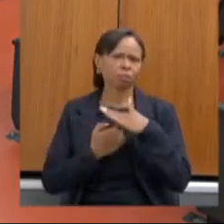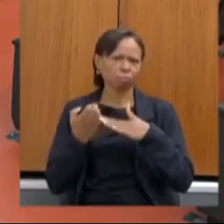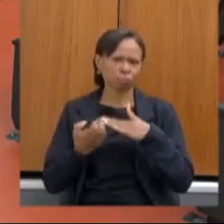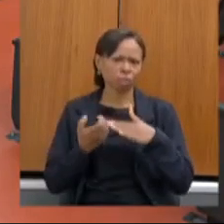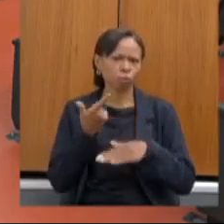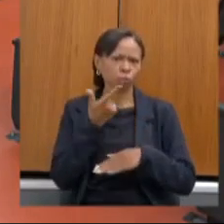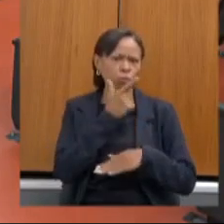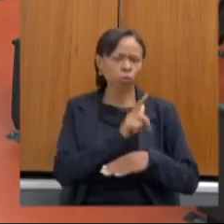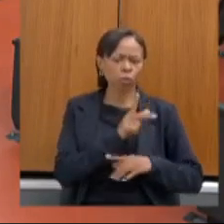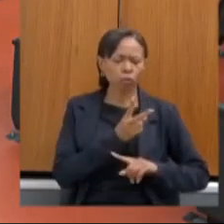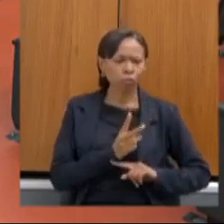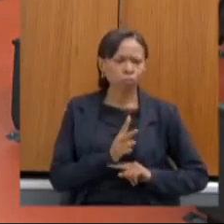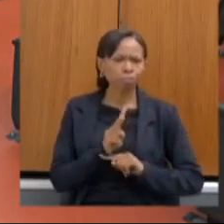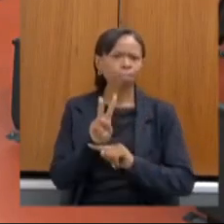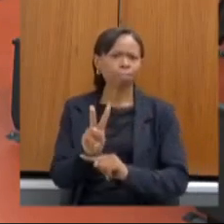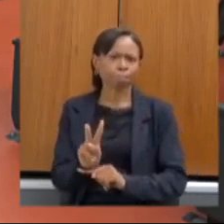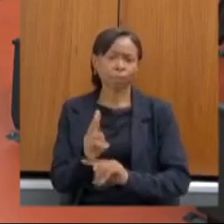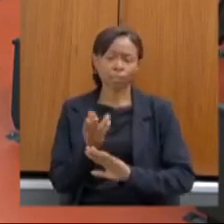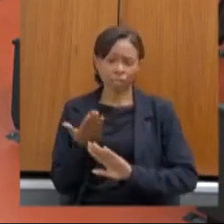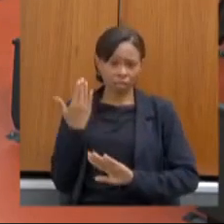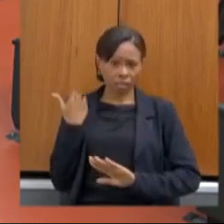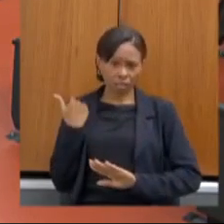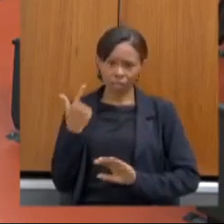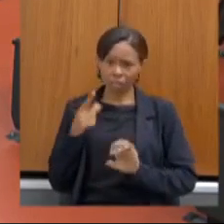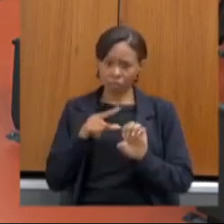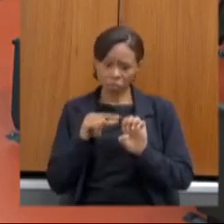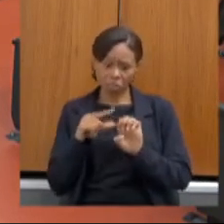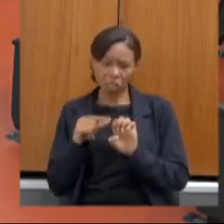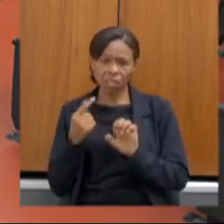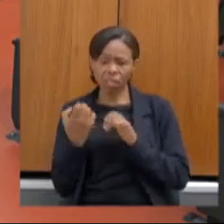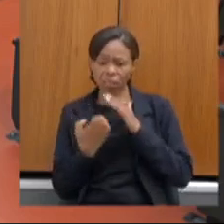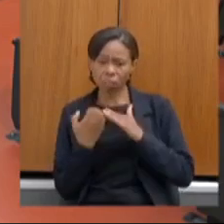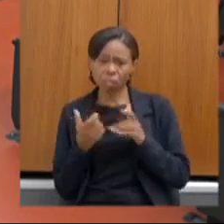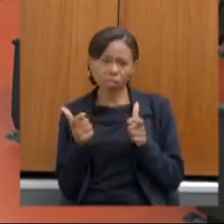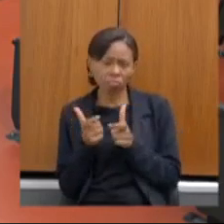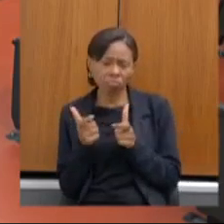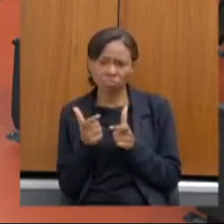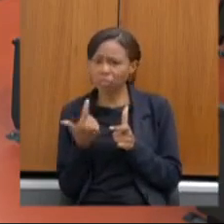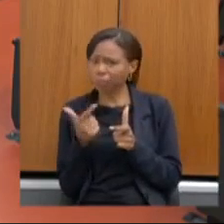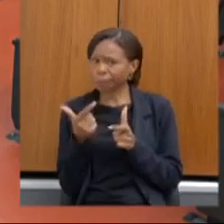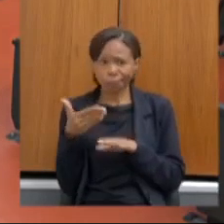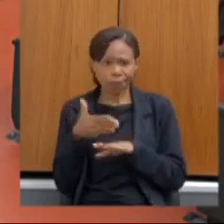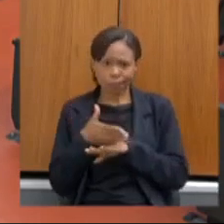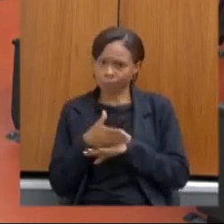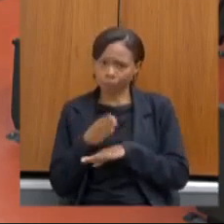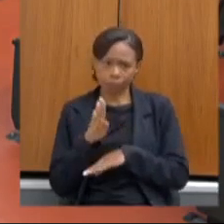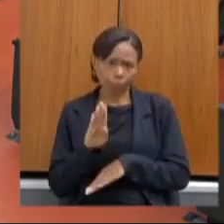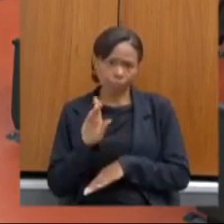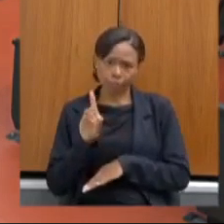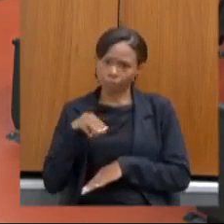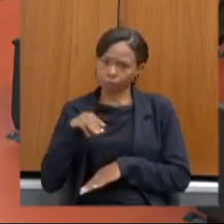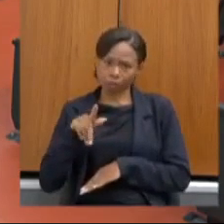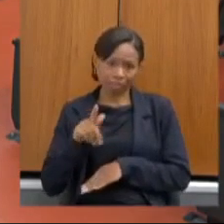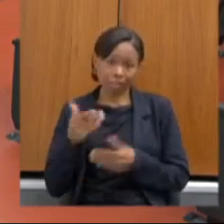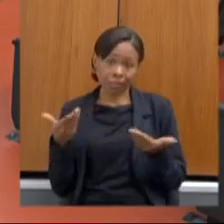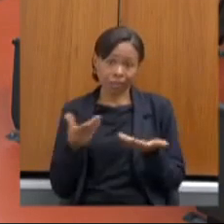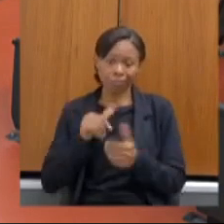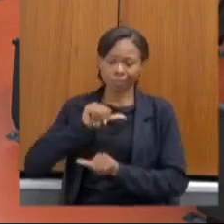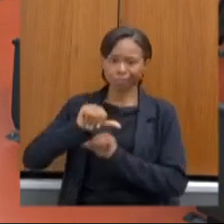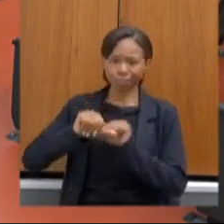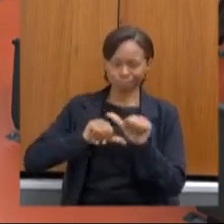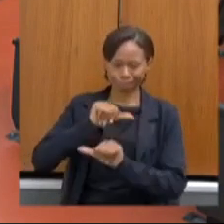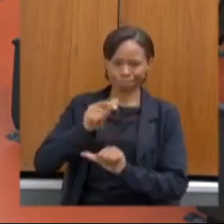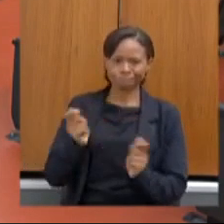Geralmente as Micro e Pequenas Empresas não tinham acesso ao bdmg mas por meio de sua plataforma digital e Isso mudou é